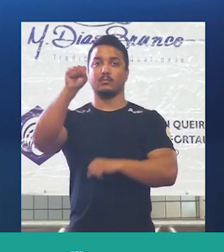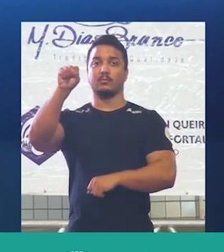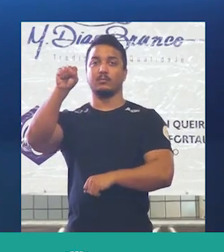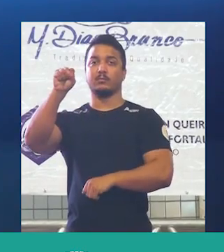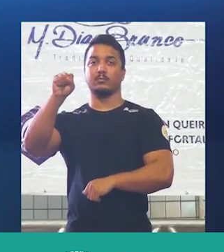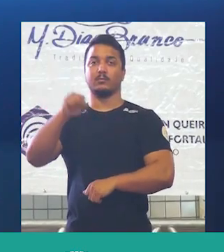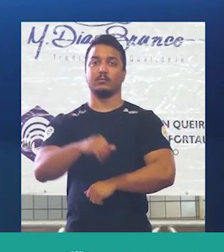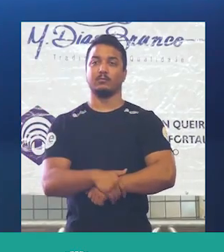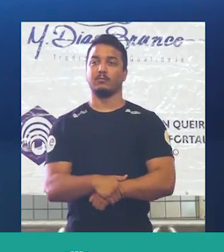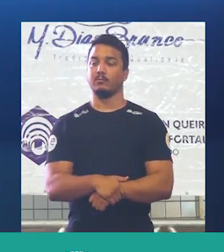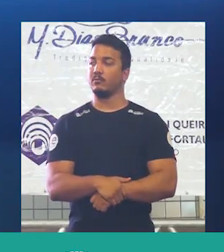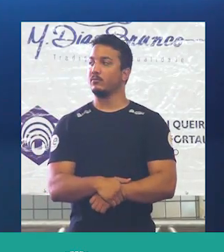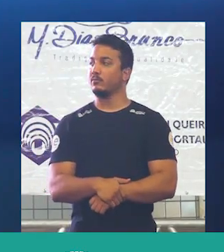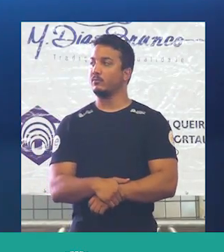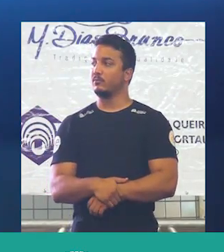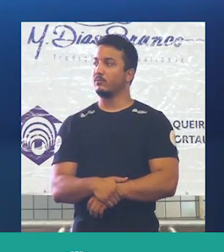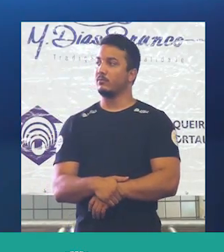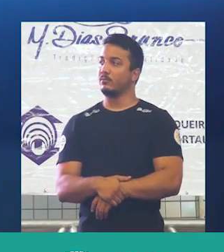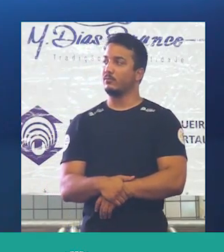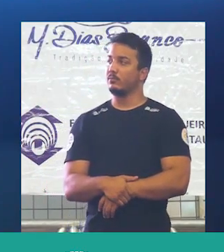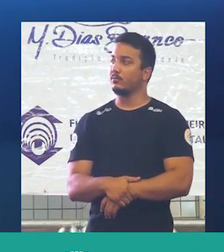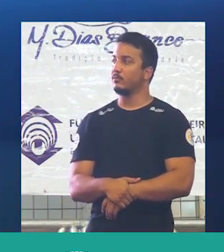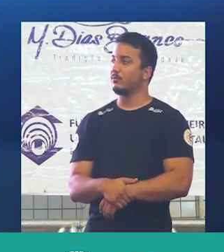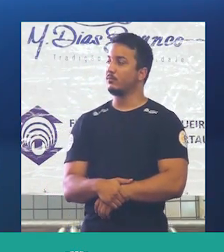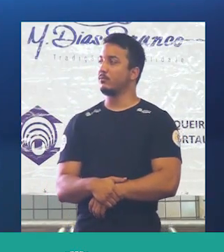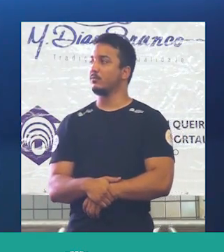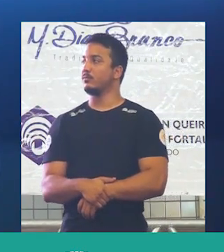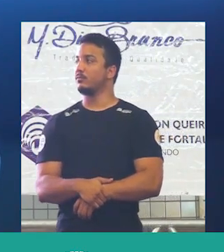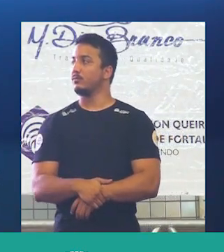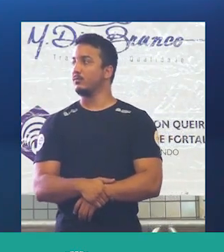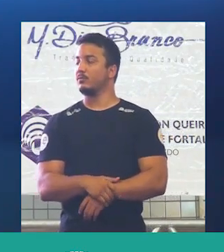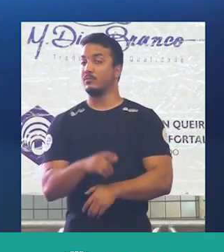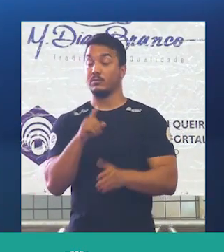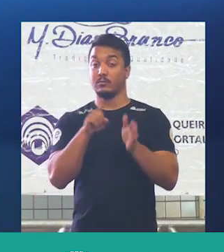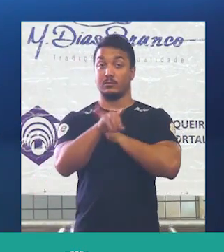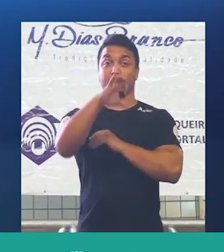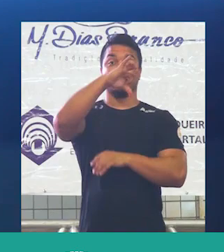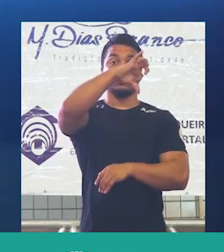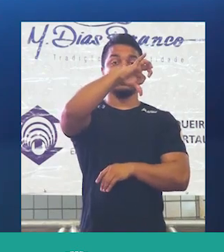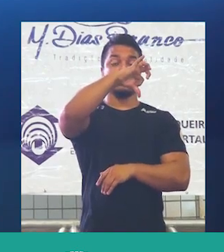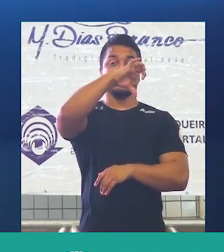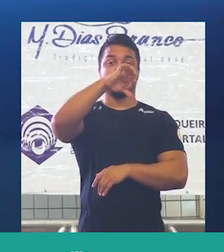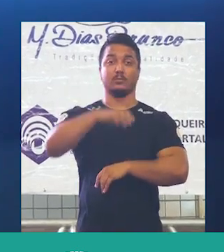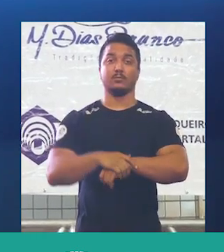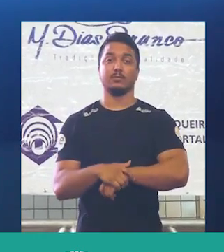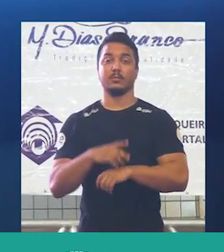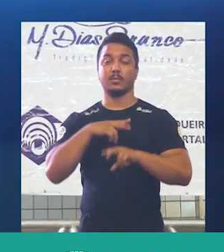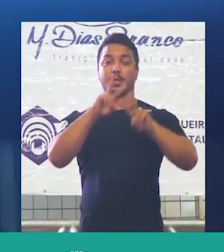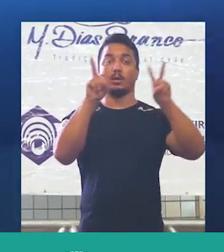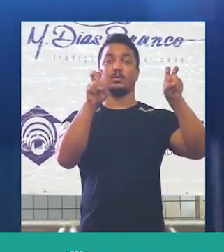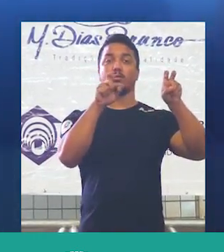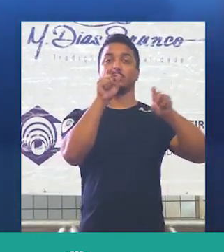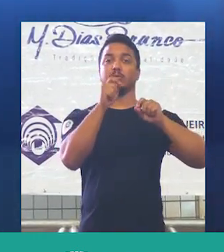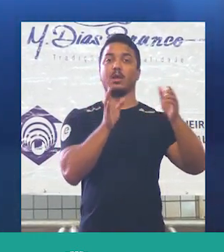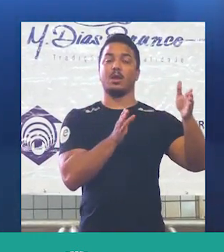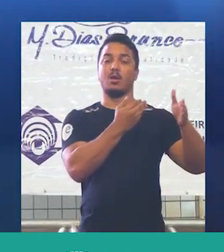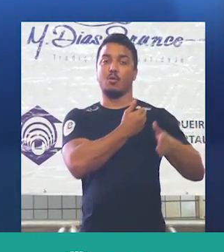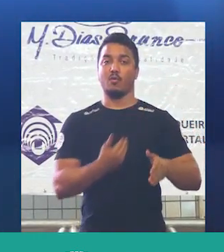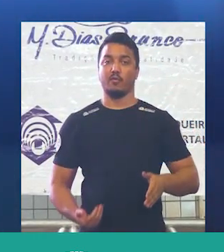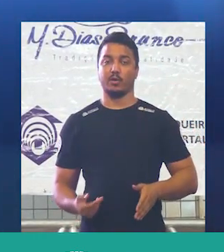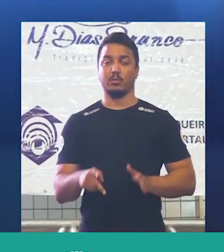questão, já fizemos, vamos para a 9ª, né? A 9ª questão vai falar então sobre os